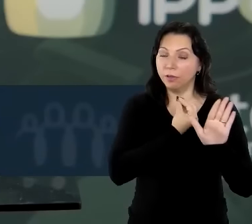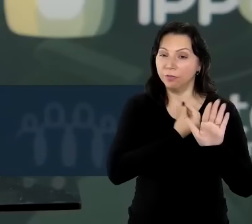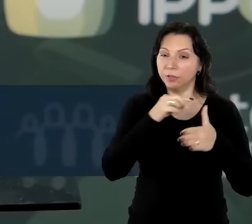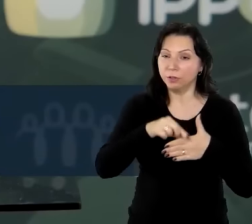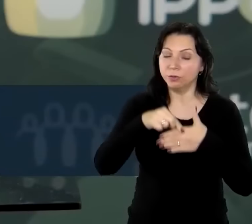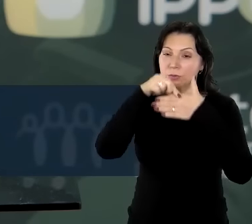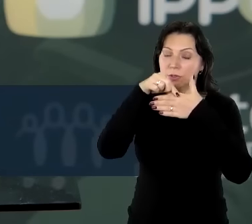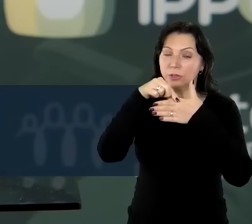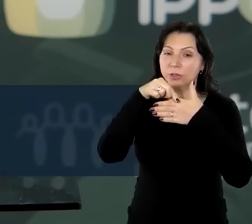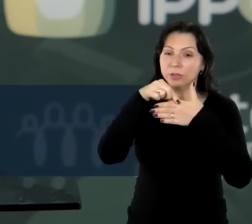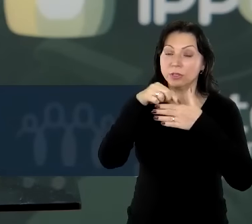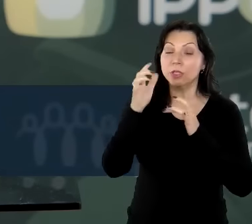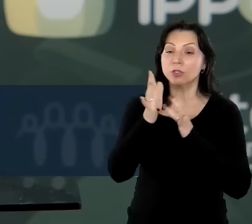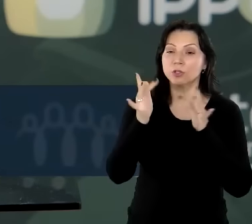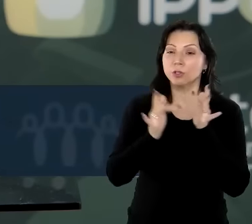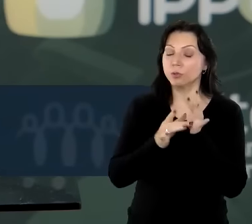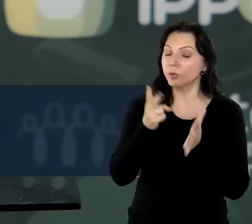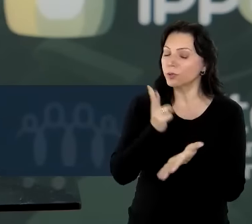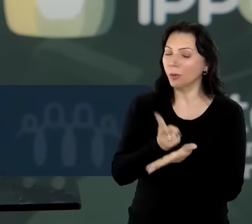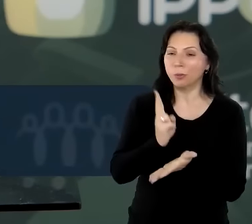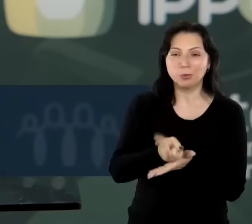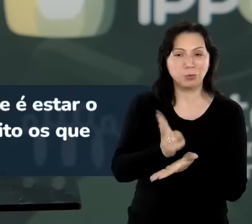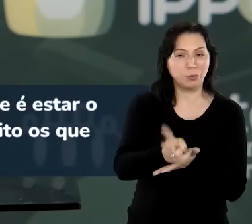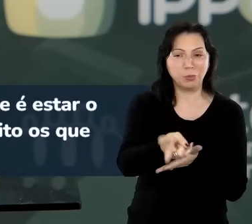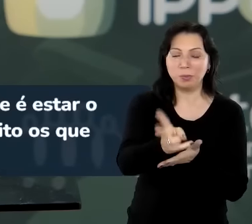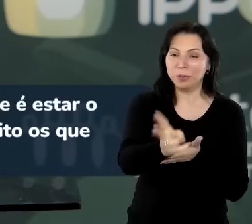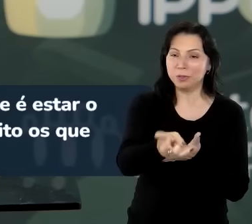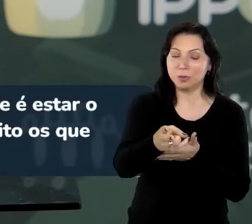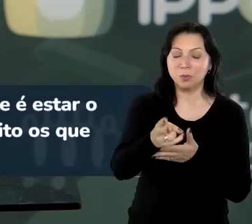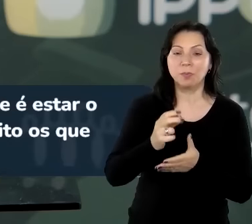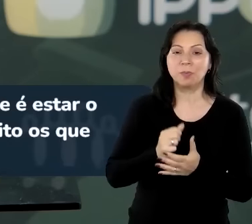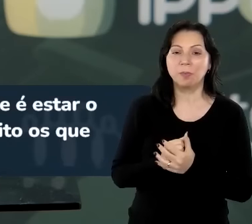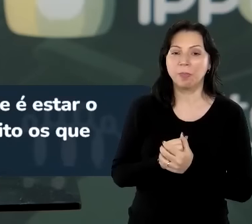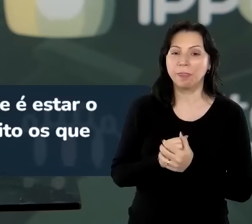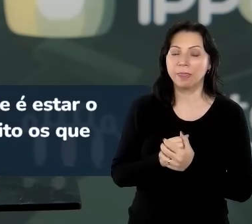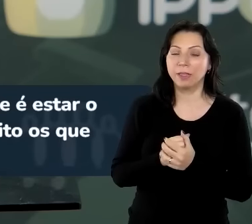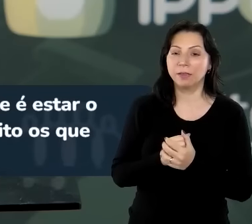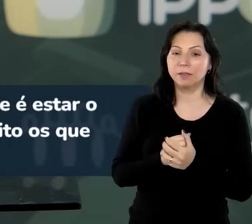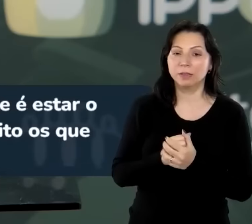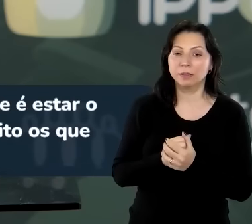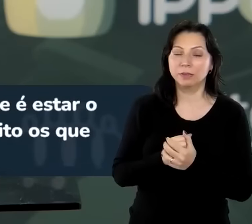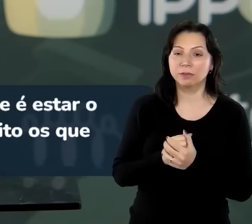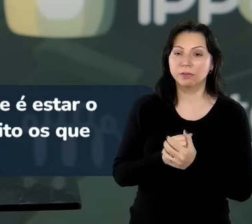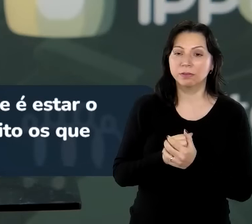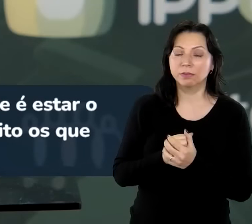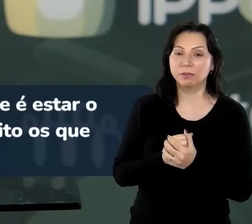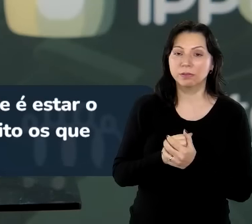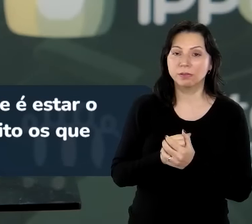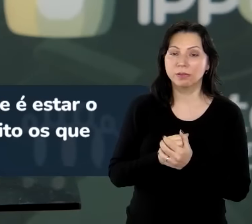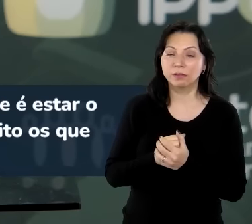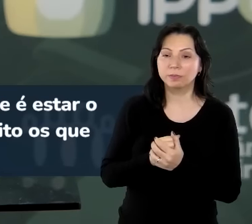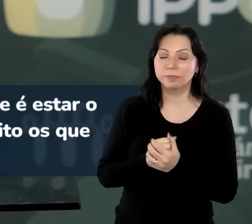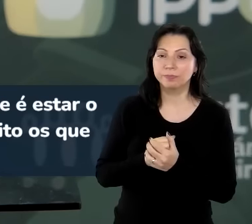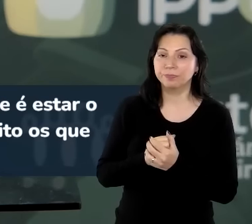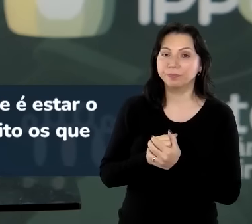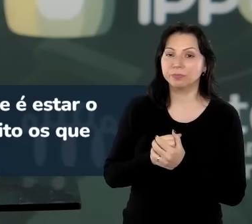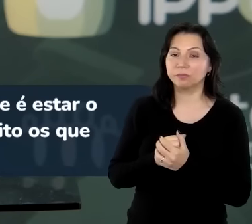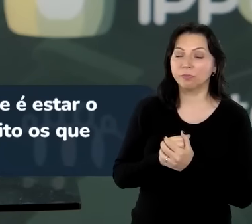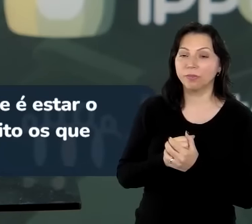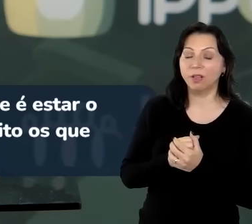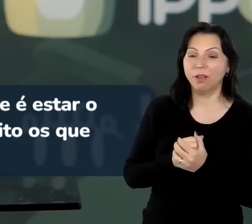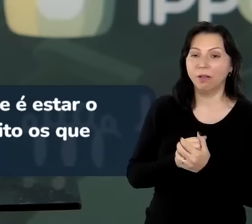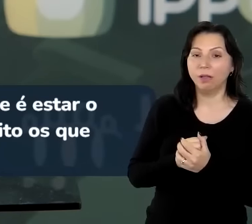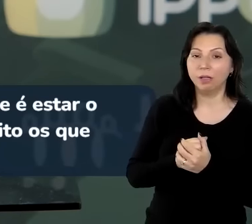Cristo, ontem e hoje, é o mesmo, e o será para sempre. Não vos deixeis envolver por